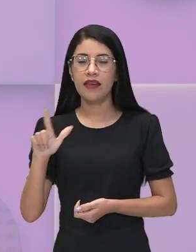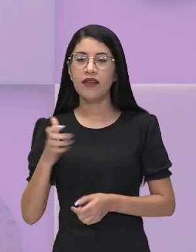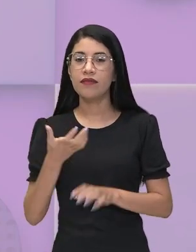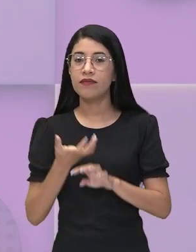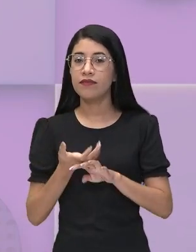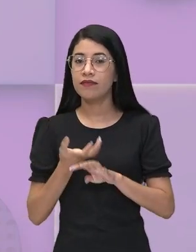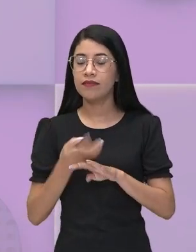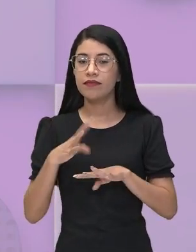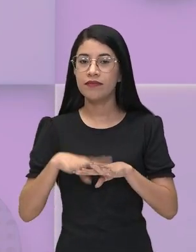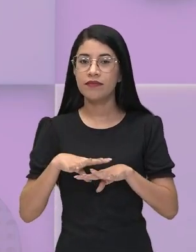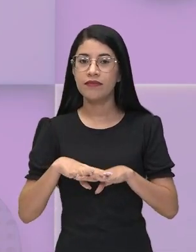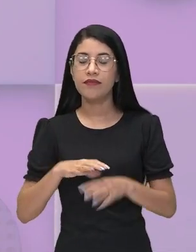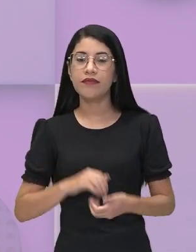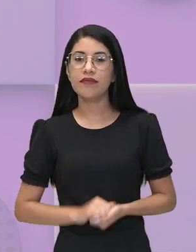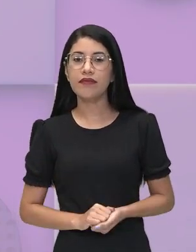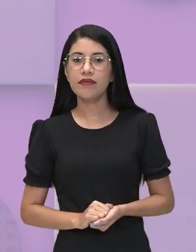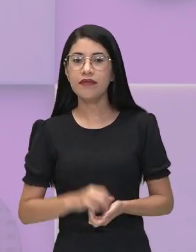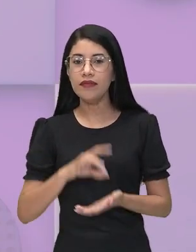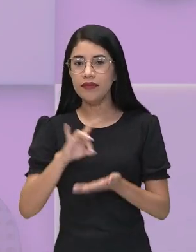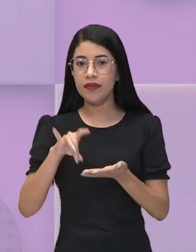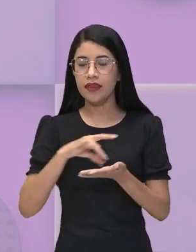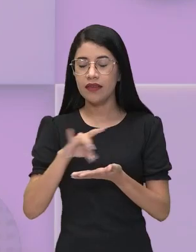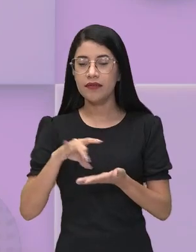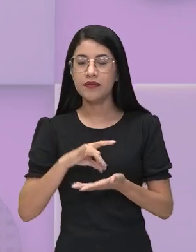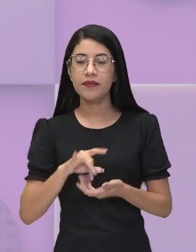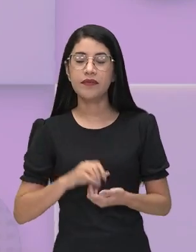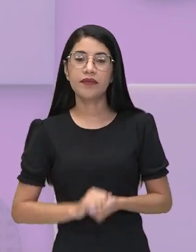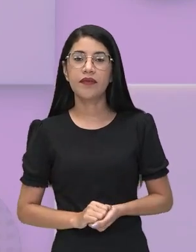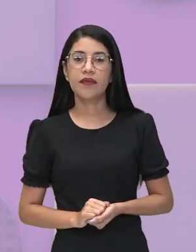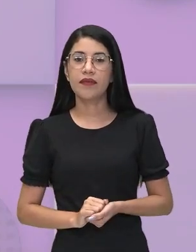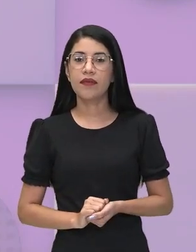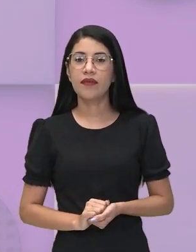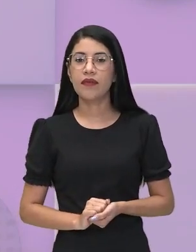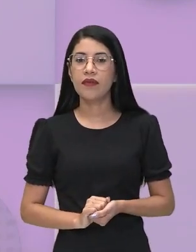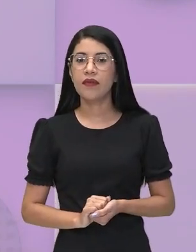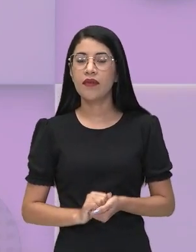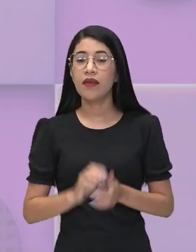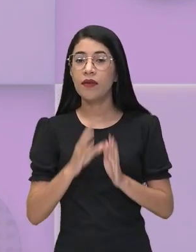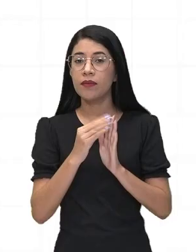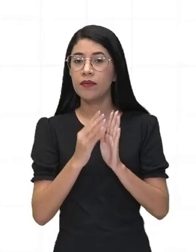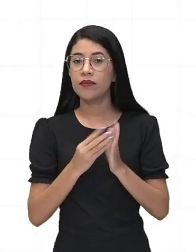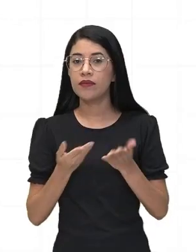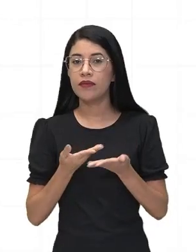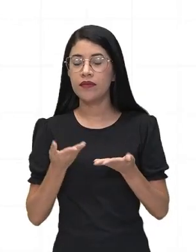matemática aqui do Centro de Mídias do Amazonas. E vamos ver o que temos para a nossa aula.